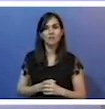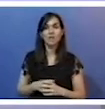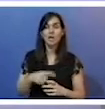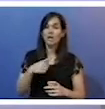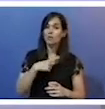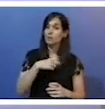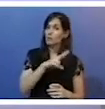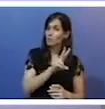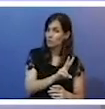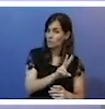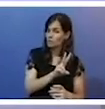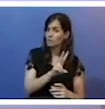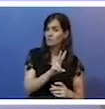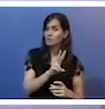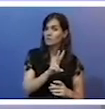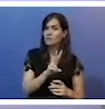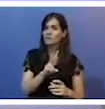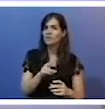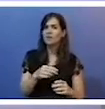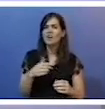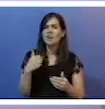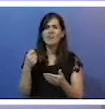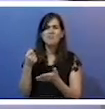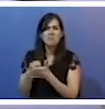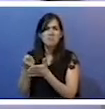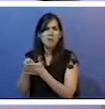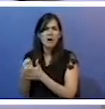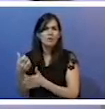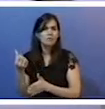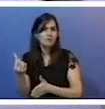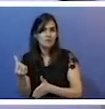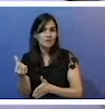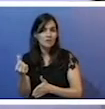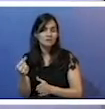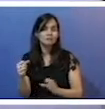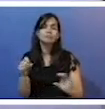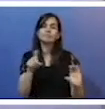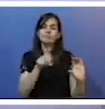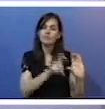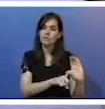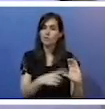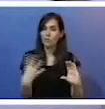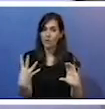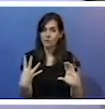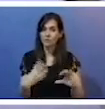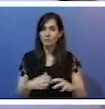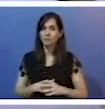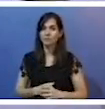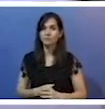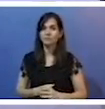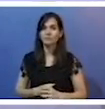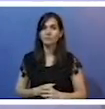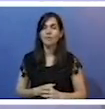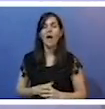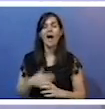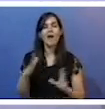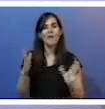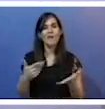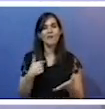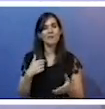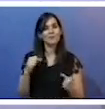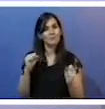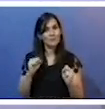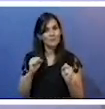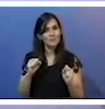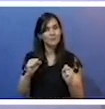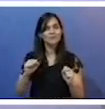tenho dois gastos seis eu vou de ver quatro Agora sim eu posso levar os dois lados ao quadrado